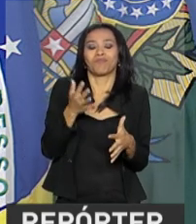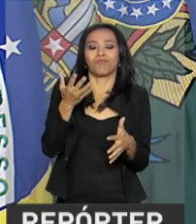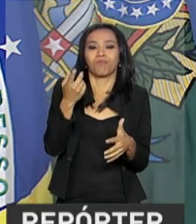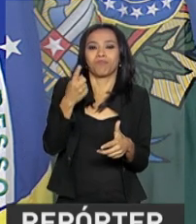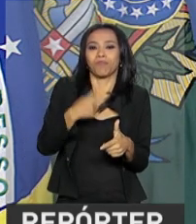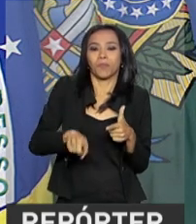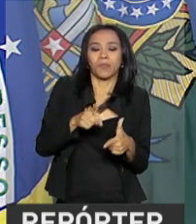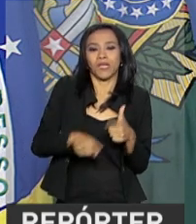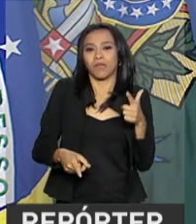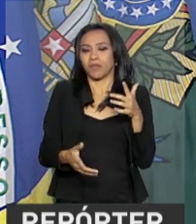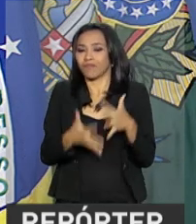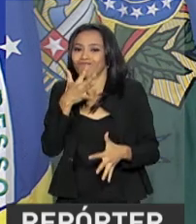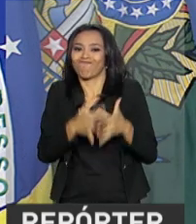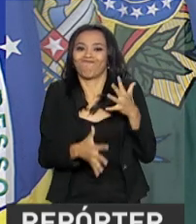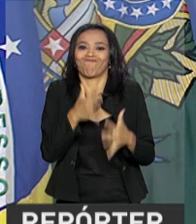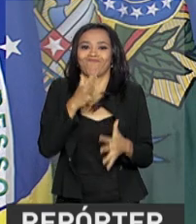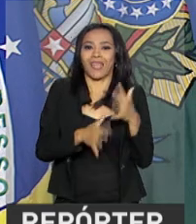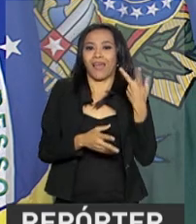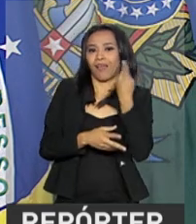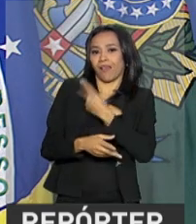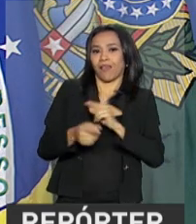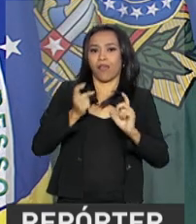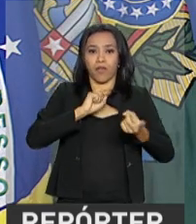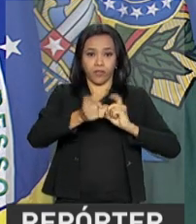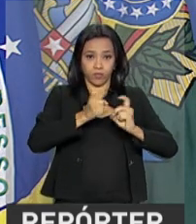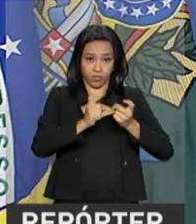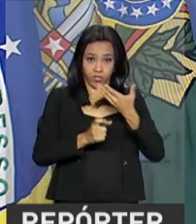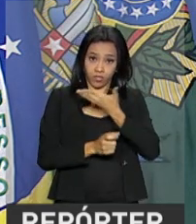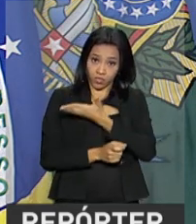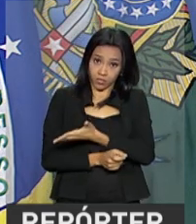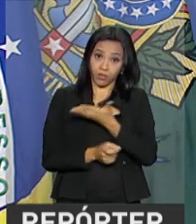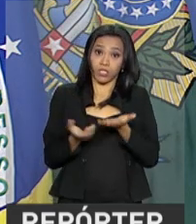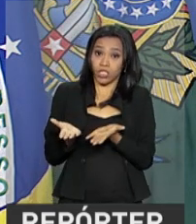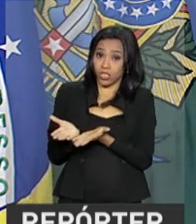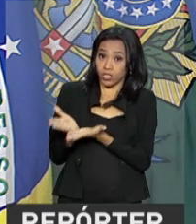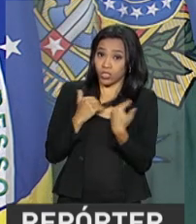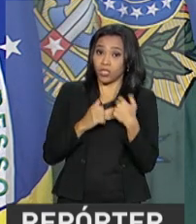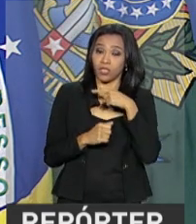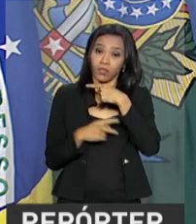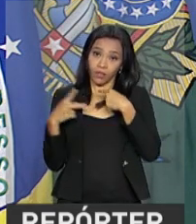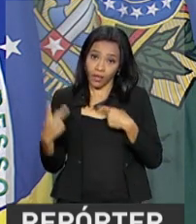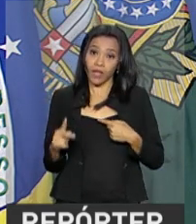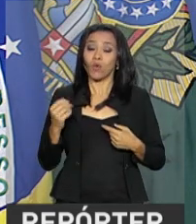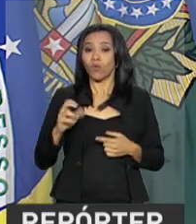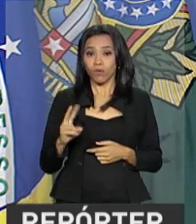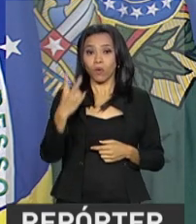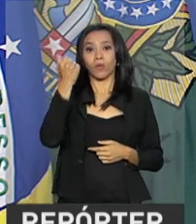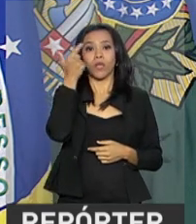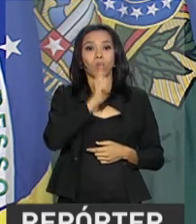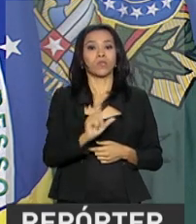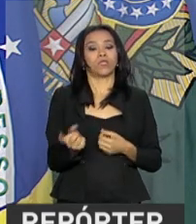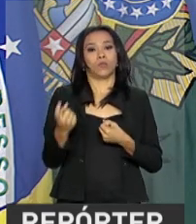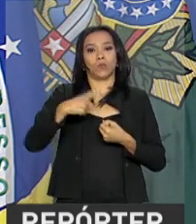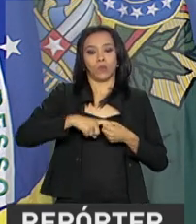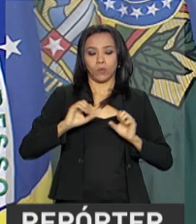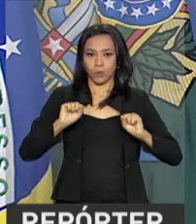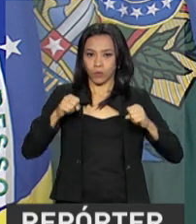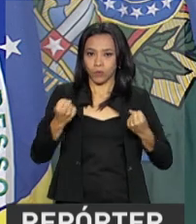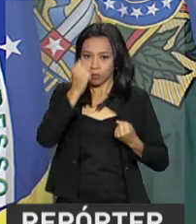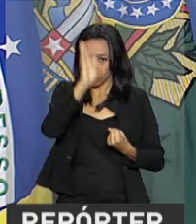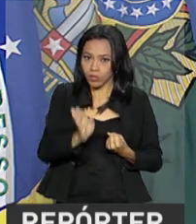e de recursos que retire dela o grande prestígio nacional e internacional